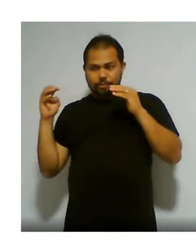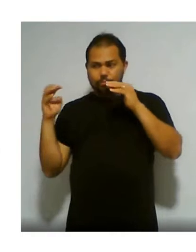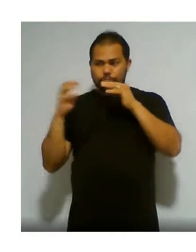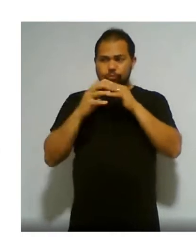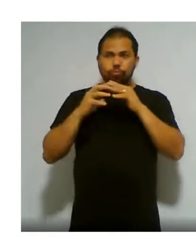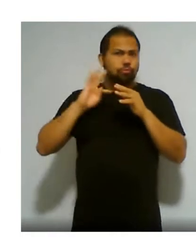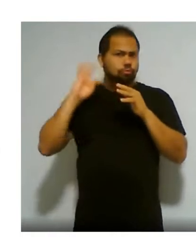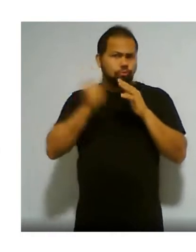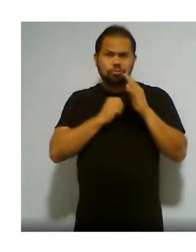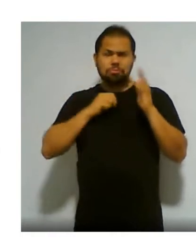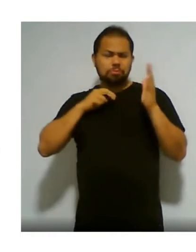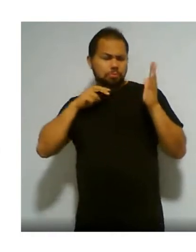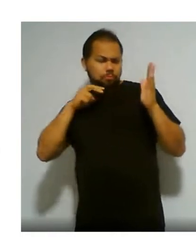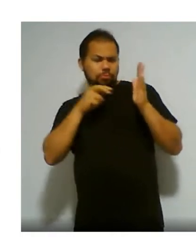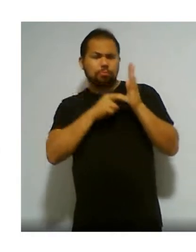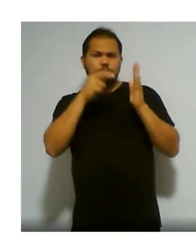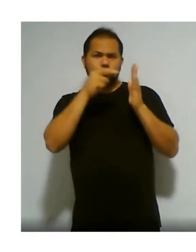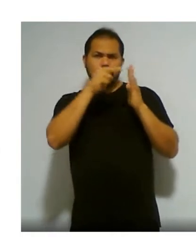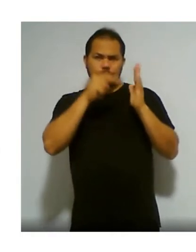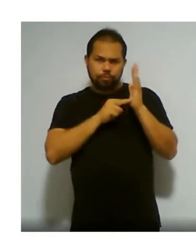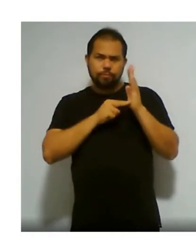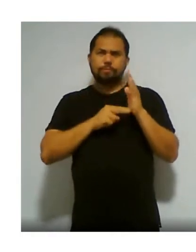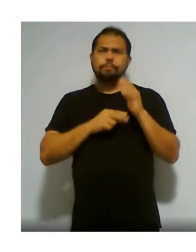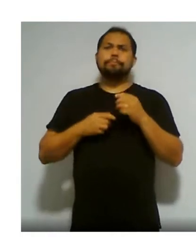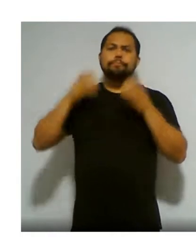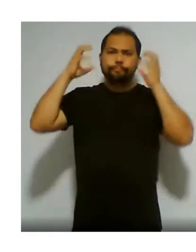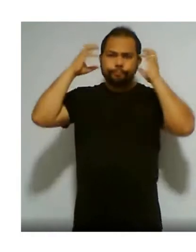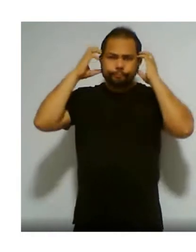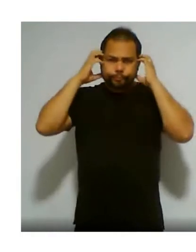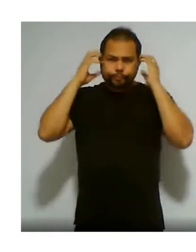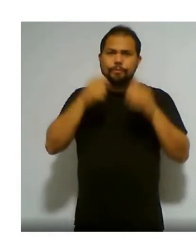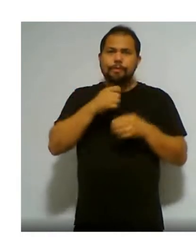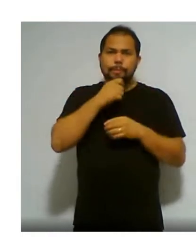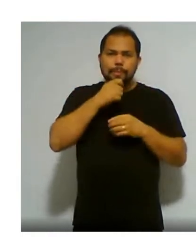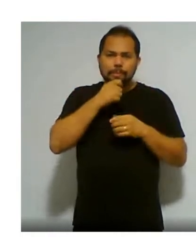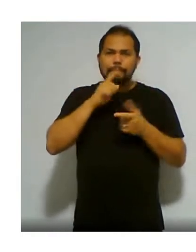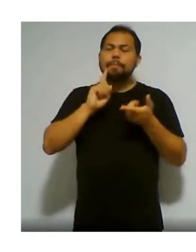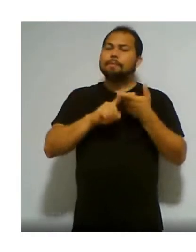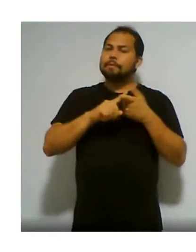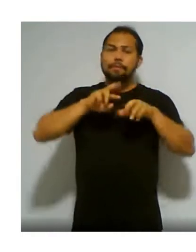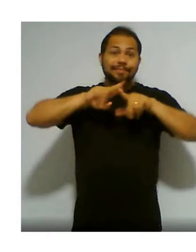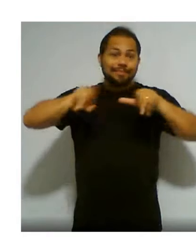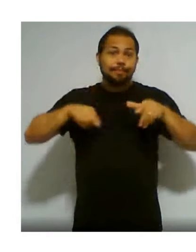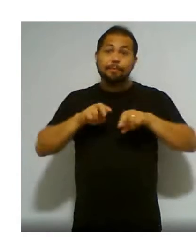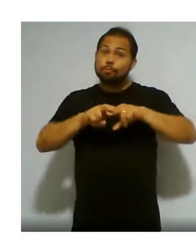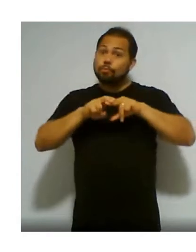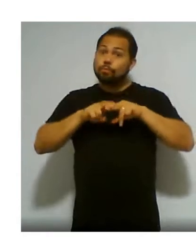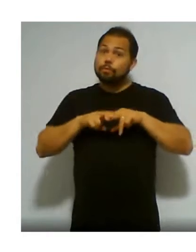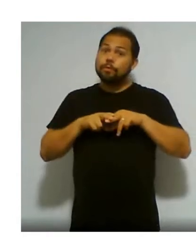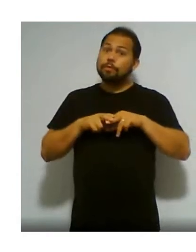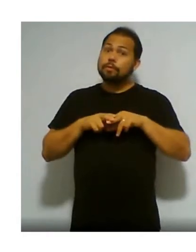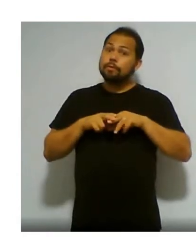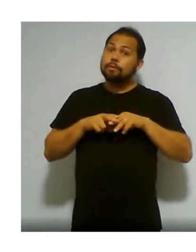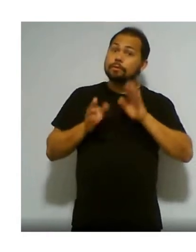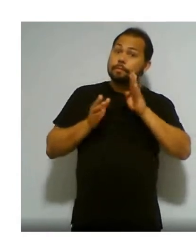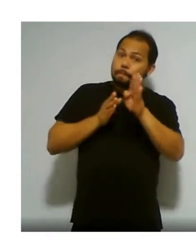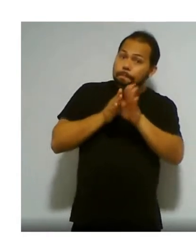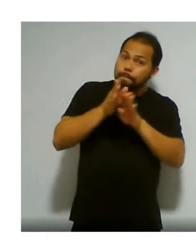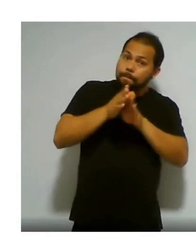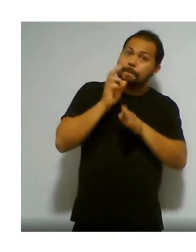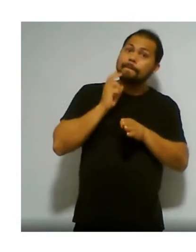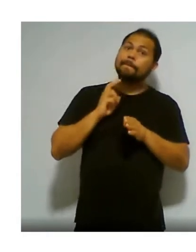falante, LED, etc. Mas a regra é, olha a sua placa-mãe e dá uma olhada sempre no manual. Essa foto que eu botei para vocês aqui é do manual,